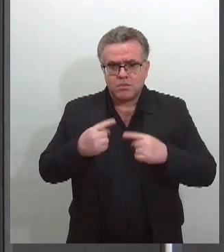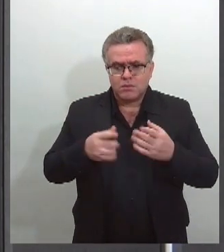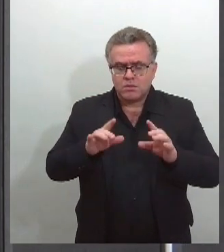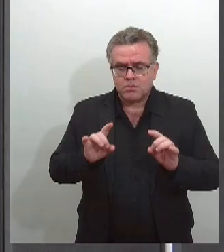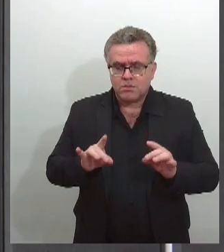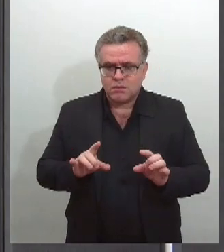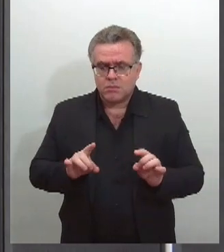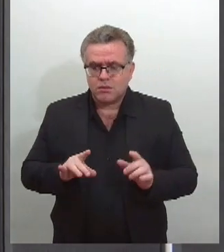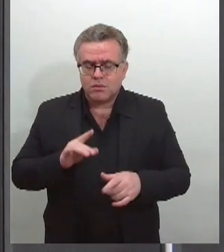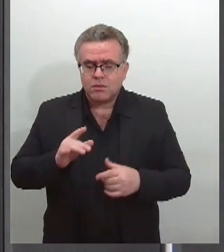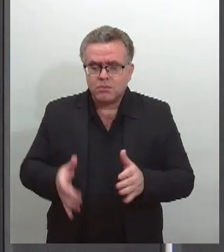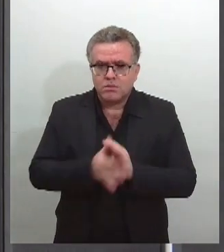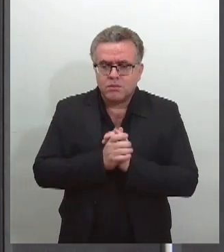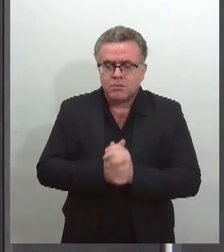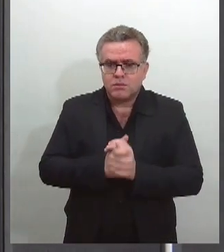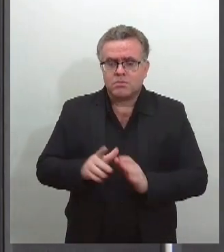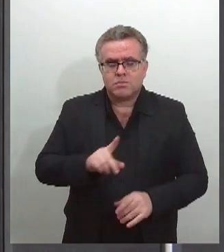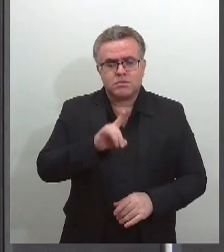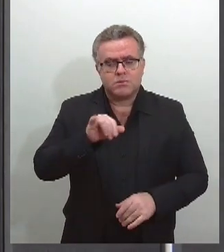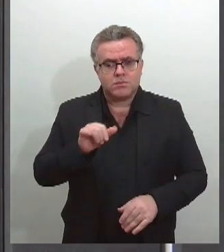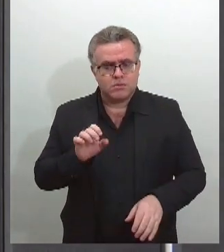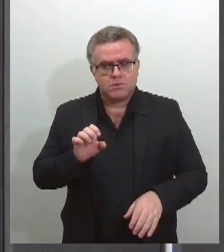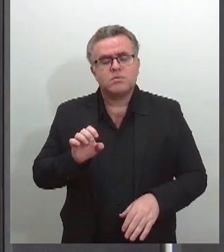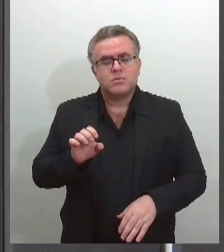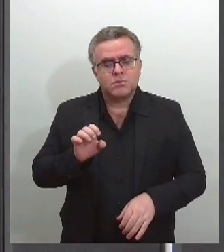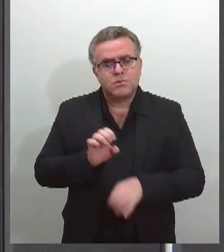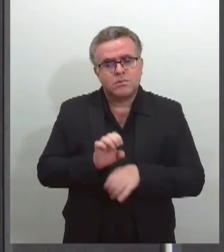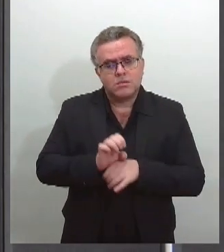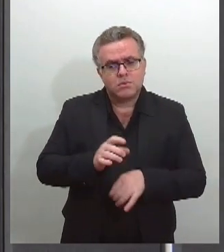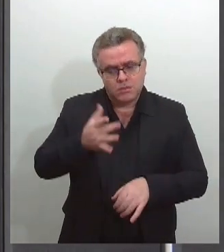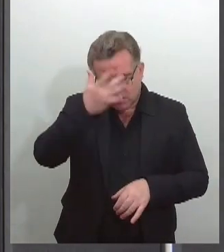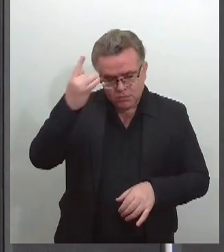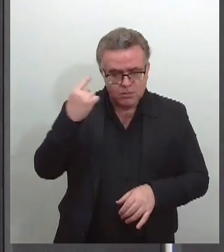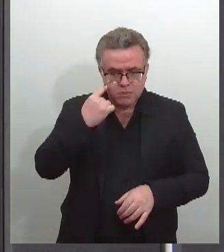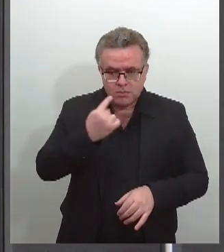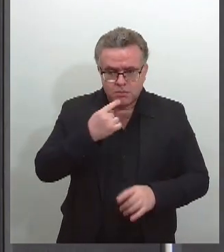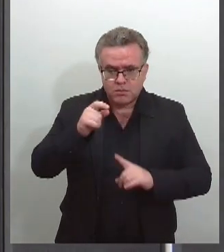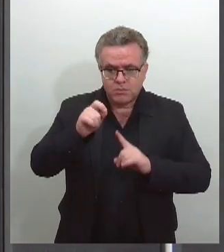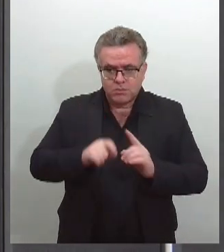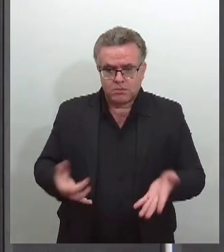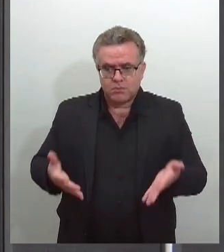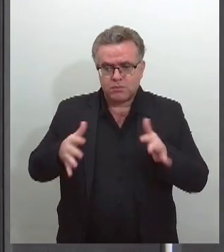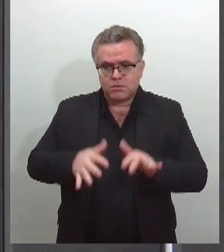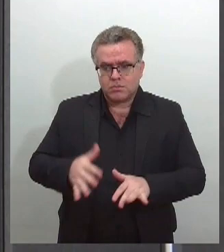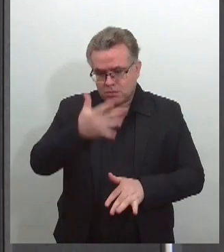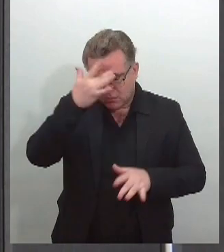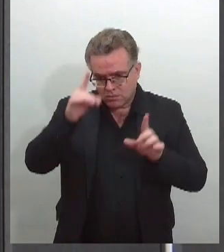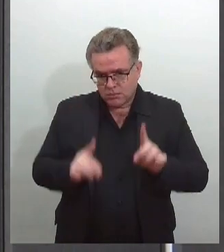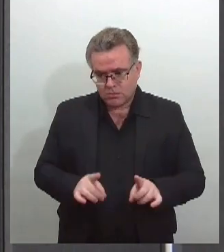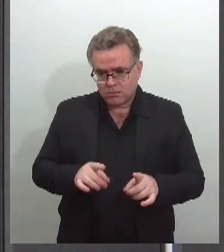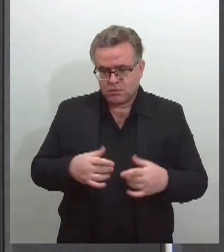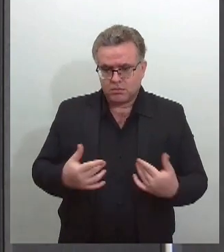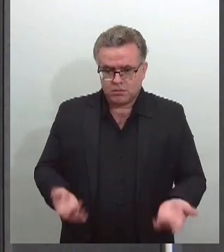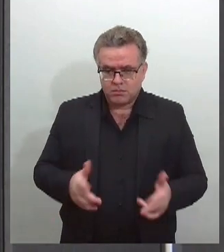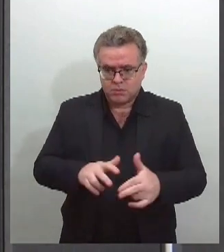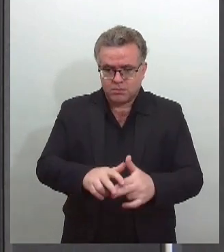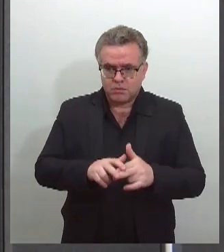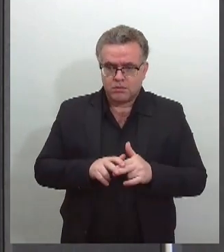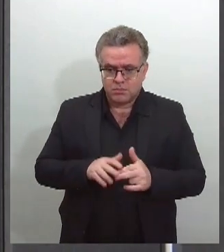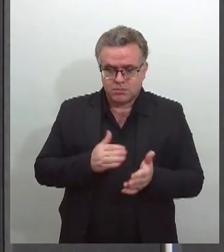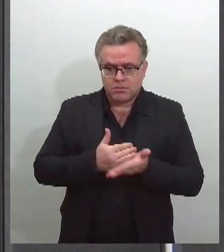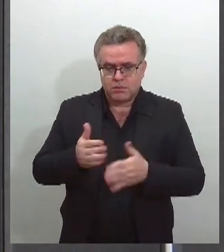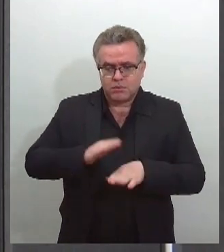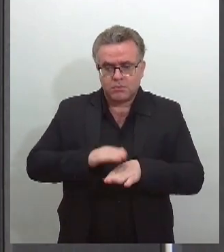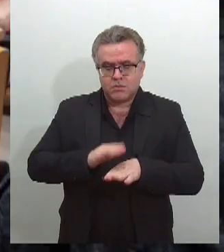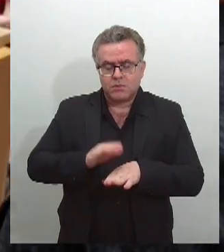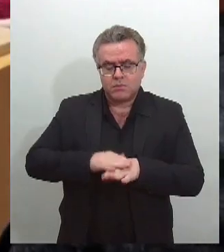homenagem ao Dia Estadual da Pessoa Surda e ao Mês de Inclusão da Pessoa com Deficiência. A iniciativa foi da deputada Linda